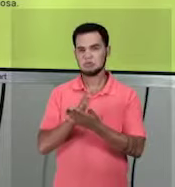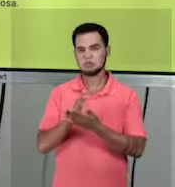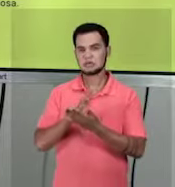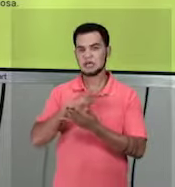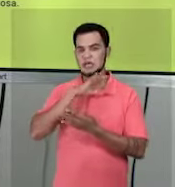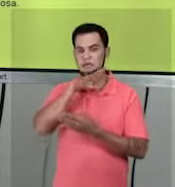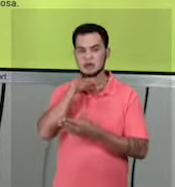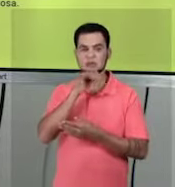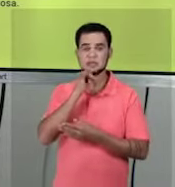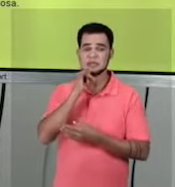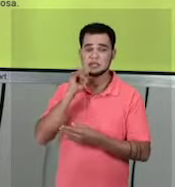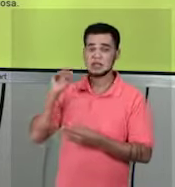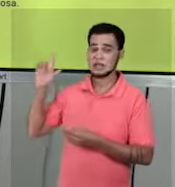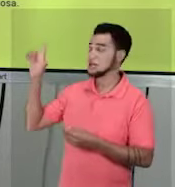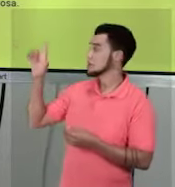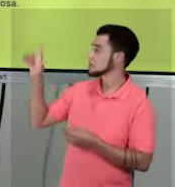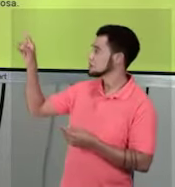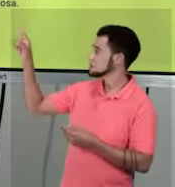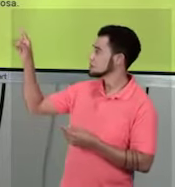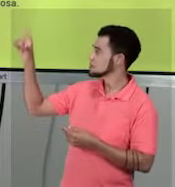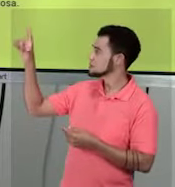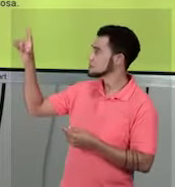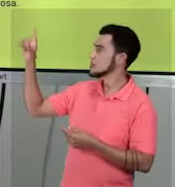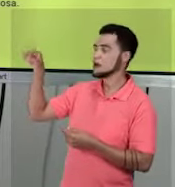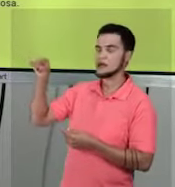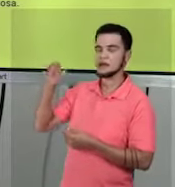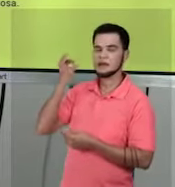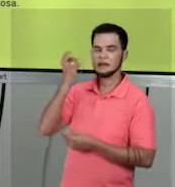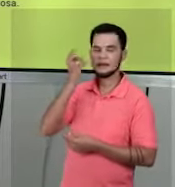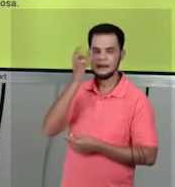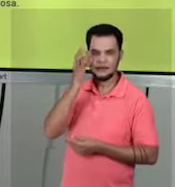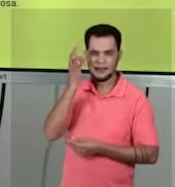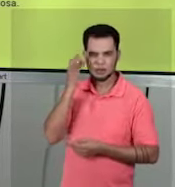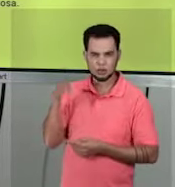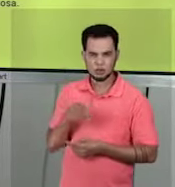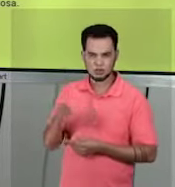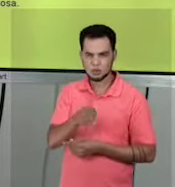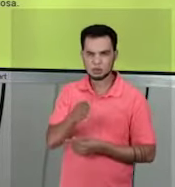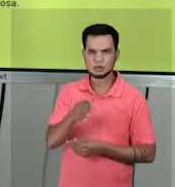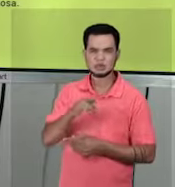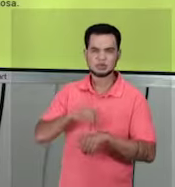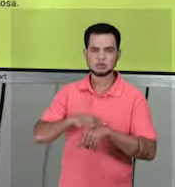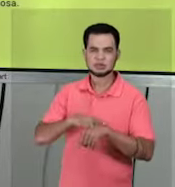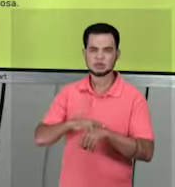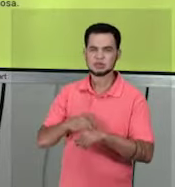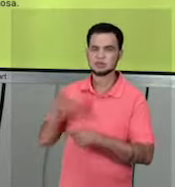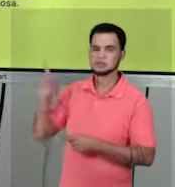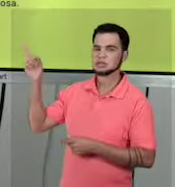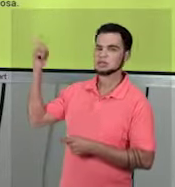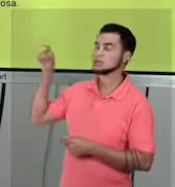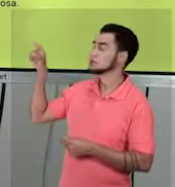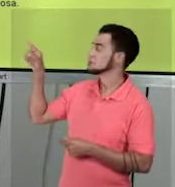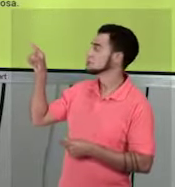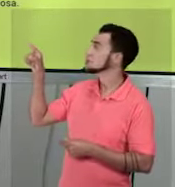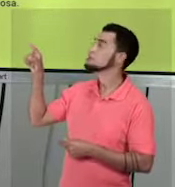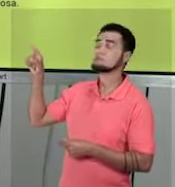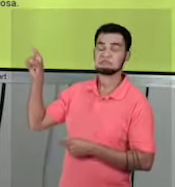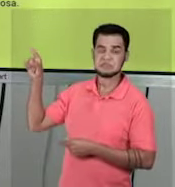leptospirose, diretamente pela urina do rato, a peste bubônica por pulgas,